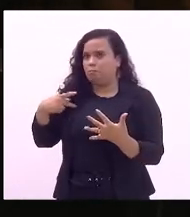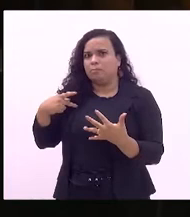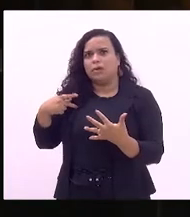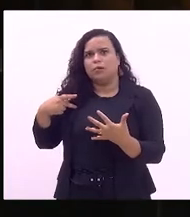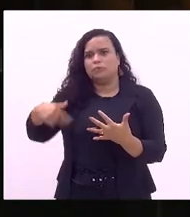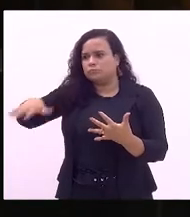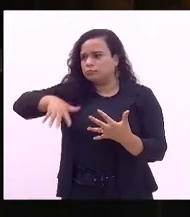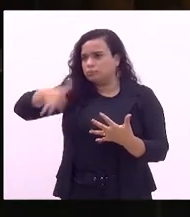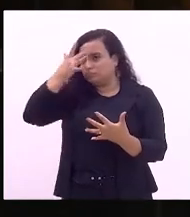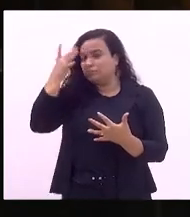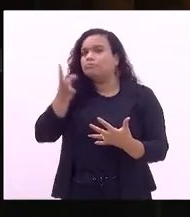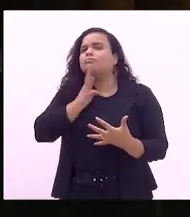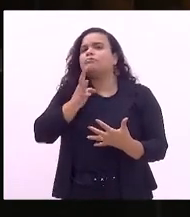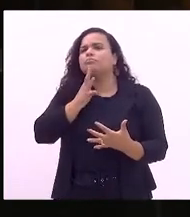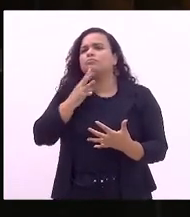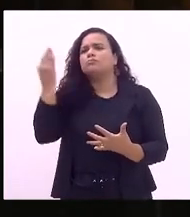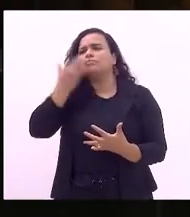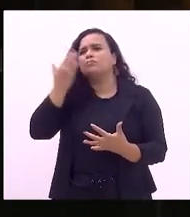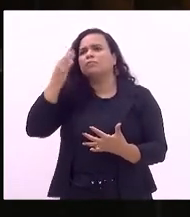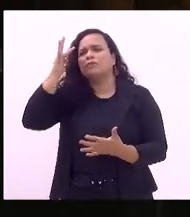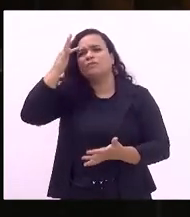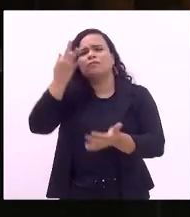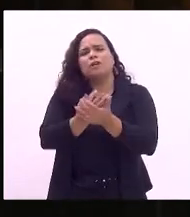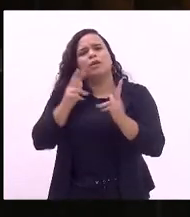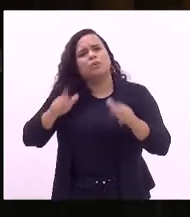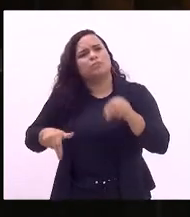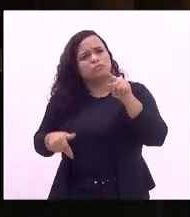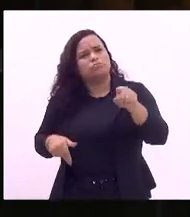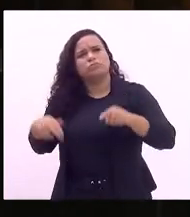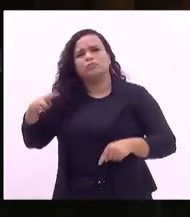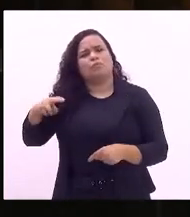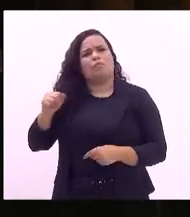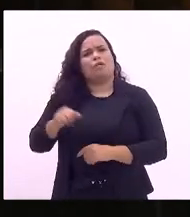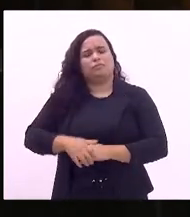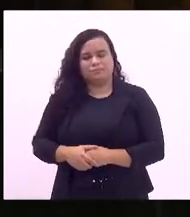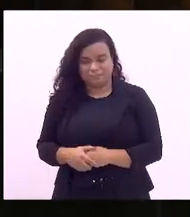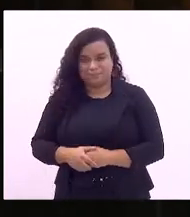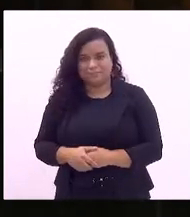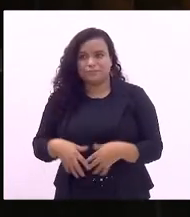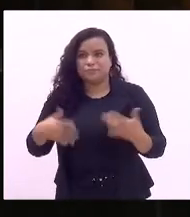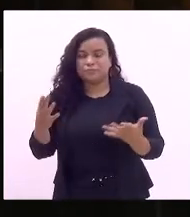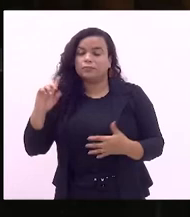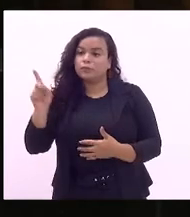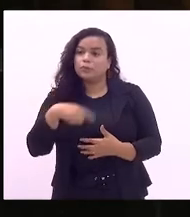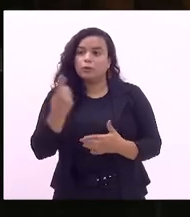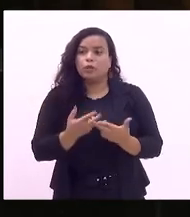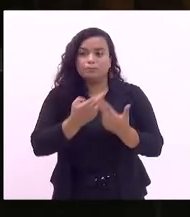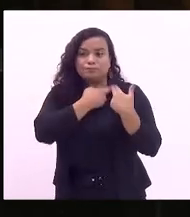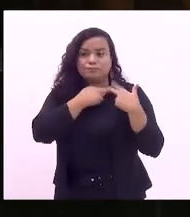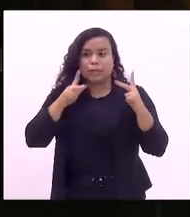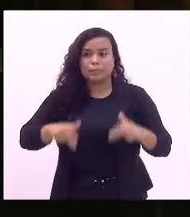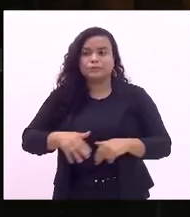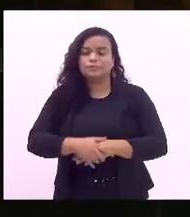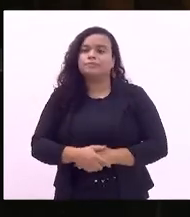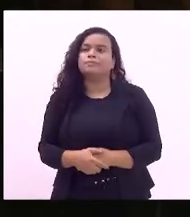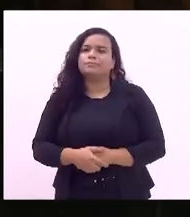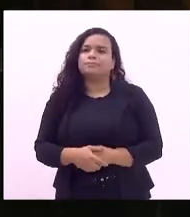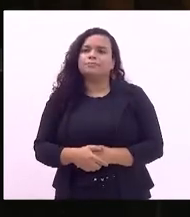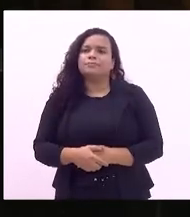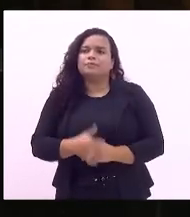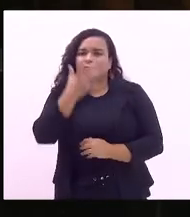e eu vi uma pessoa com tanta fé esta é a nossa missão as